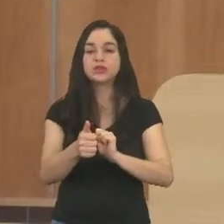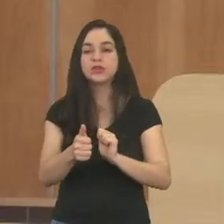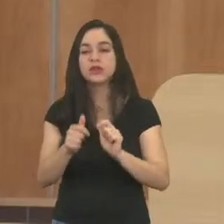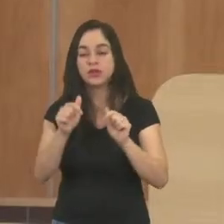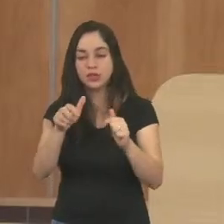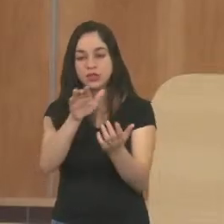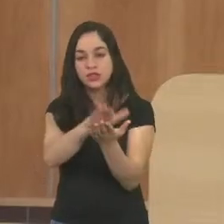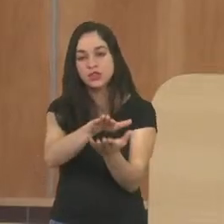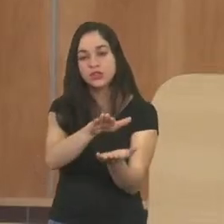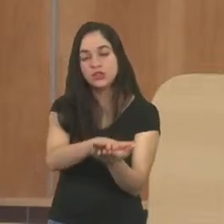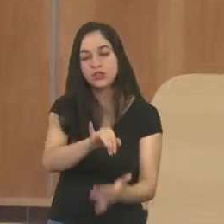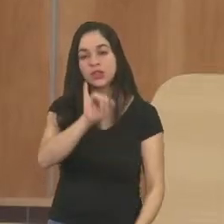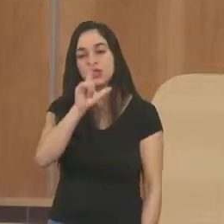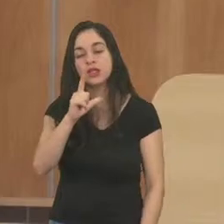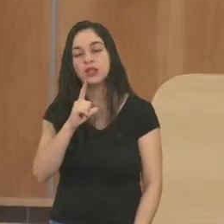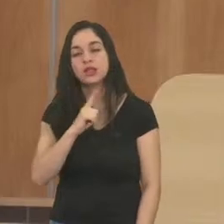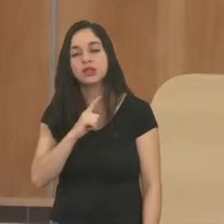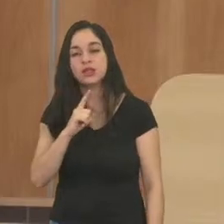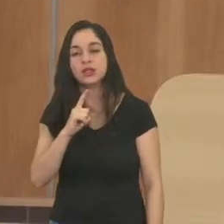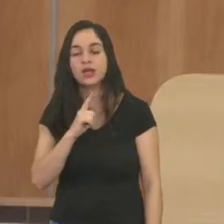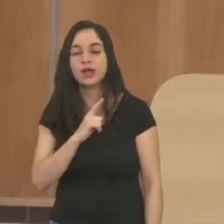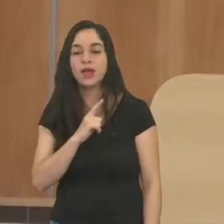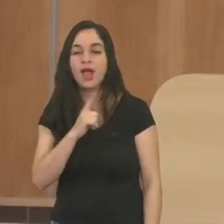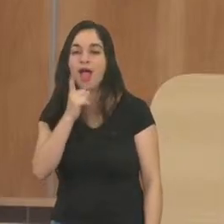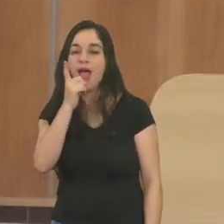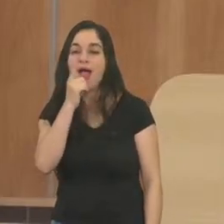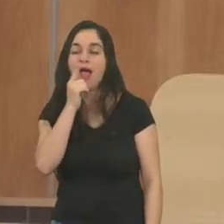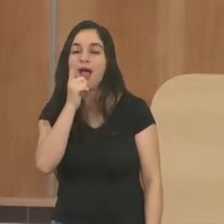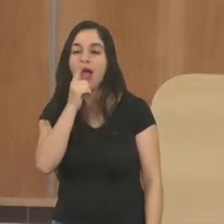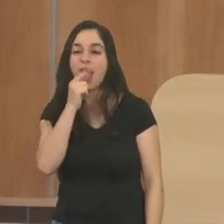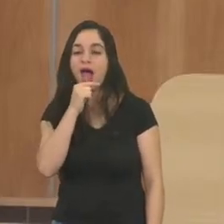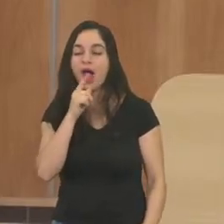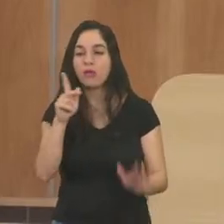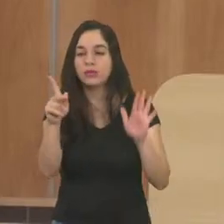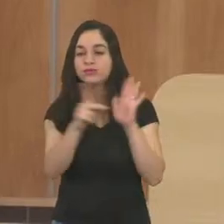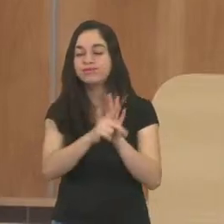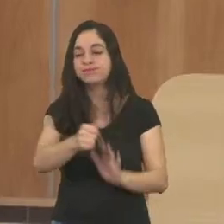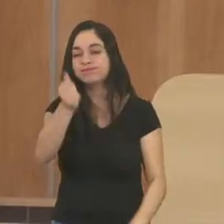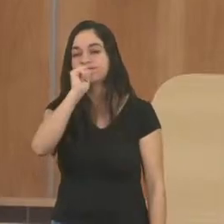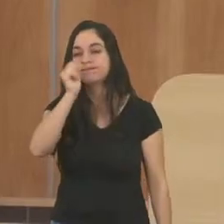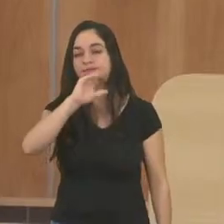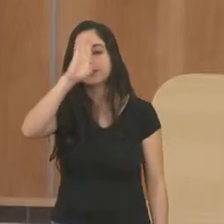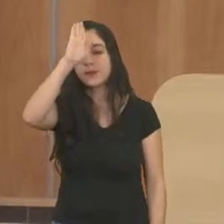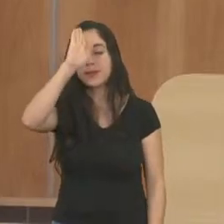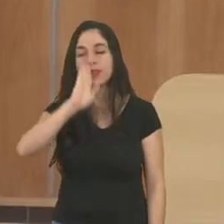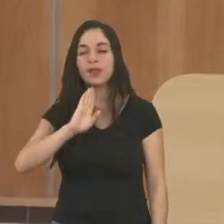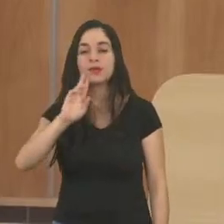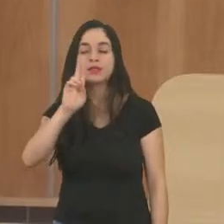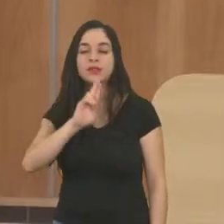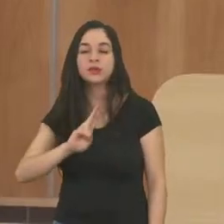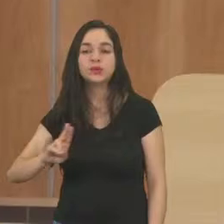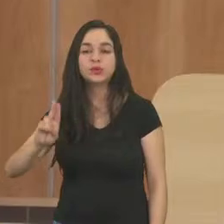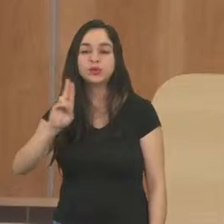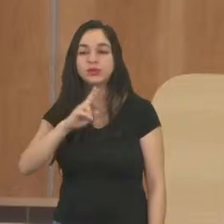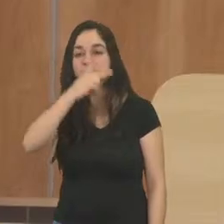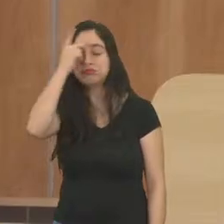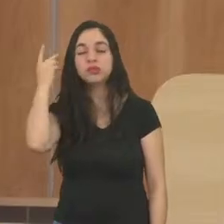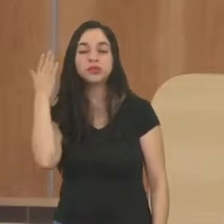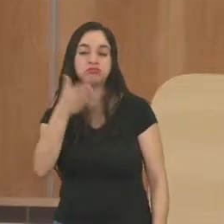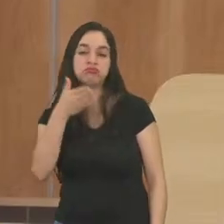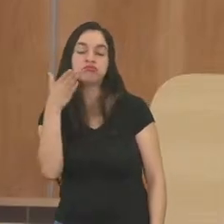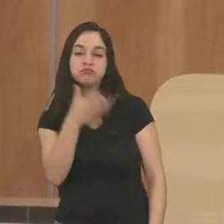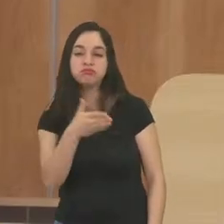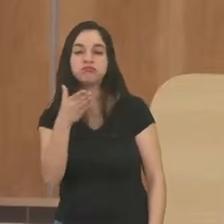de Jacareí disponibilizem acesso à água potável gratuitamente para o uso dos